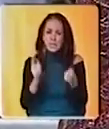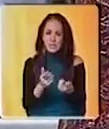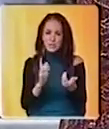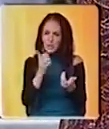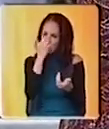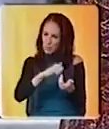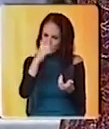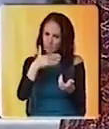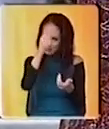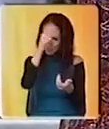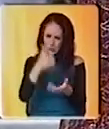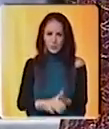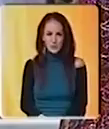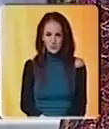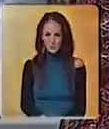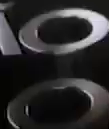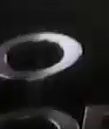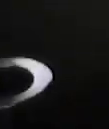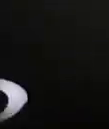perca no próximo domingo.